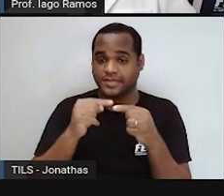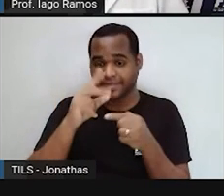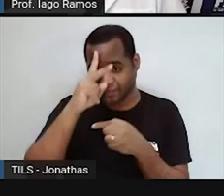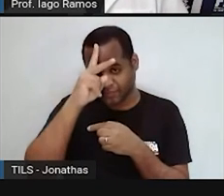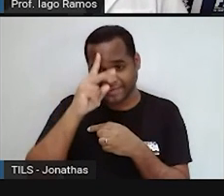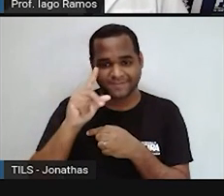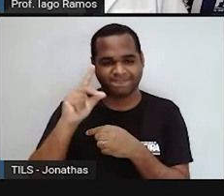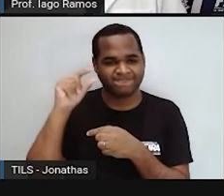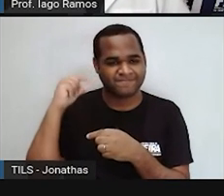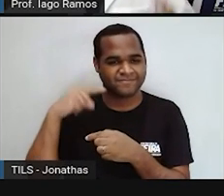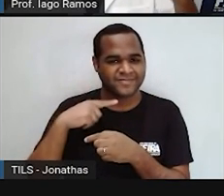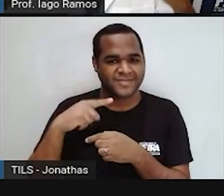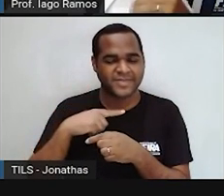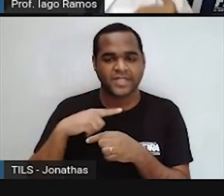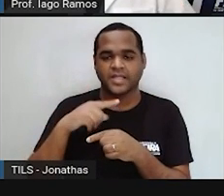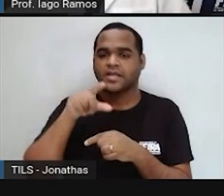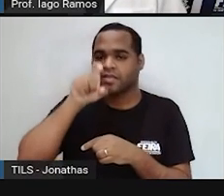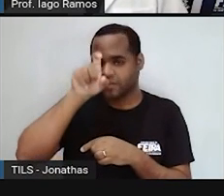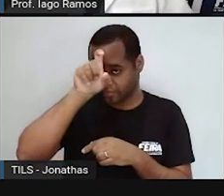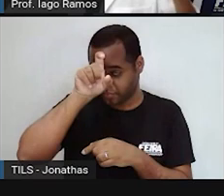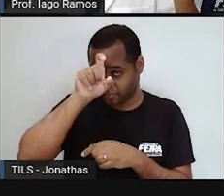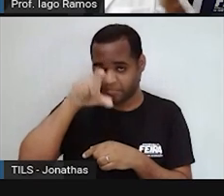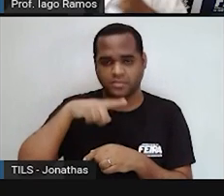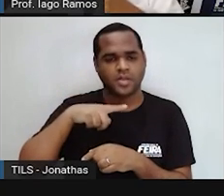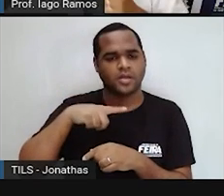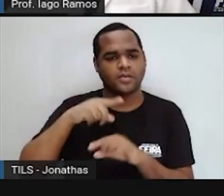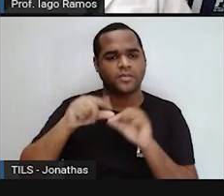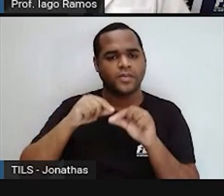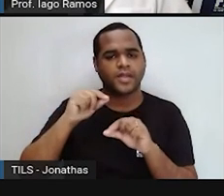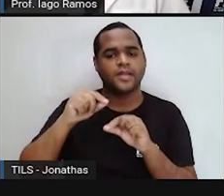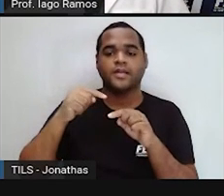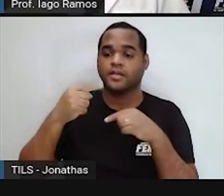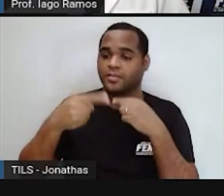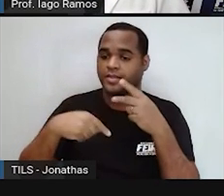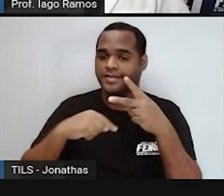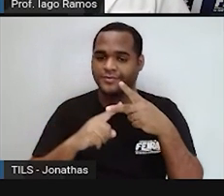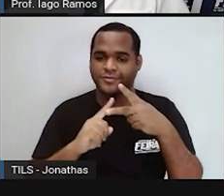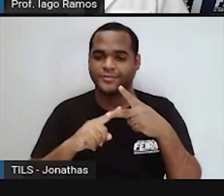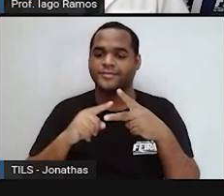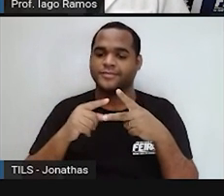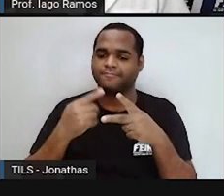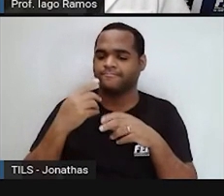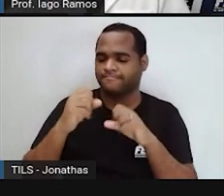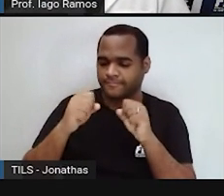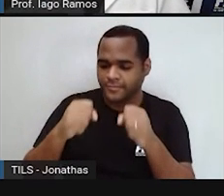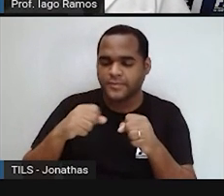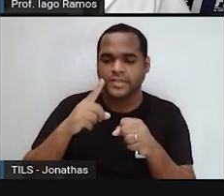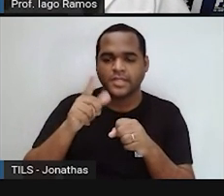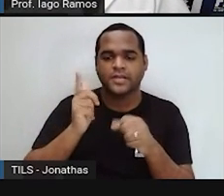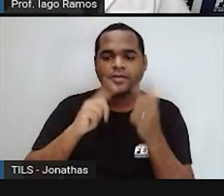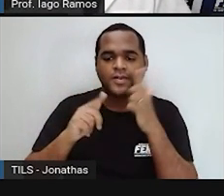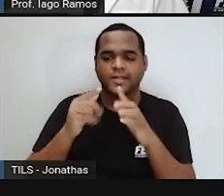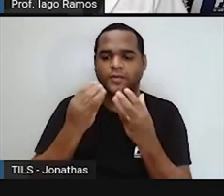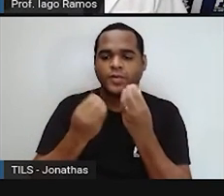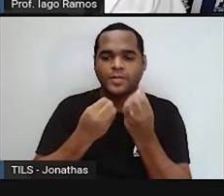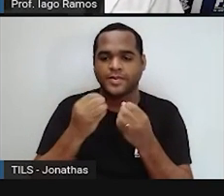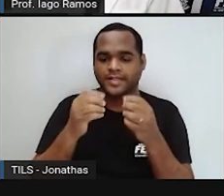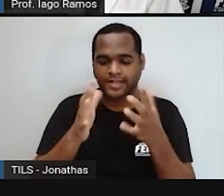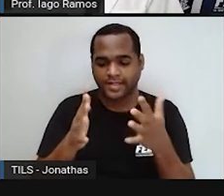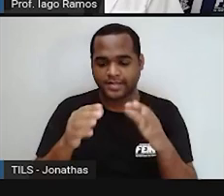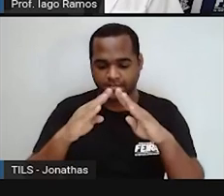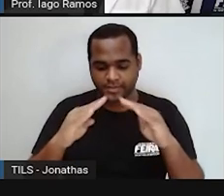ali da história das pirâmides do Egito e o segundo ali é esse passo a passo de como fazer a pirâmide de base quadrada